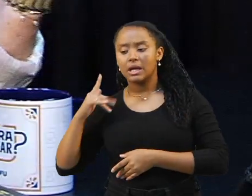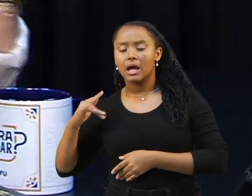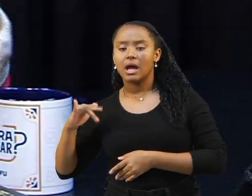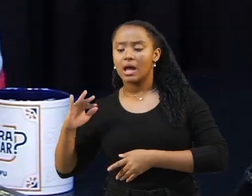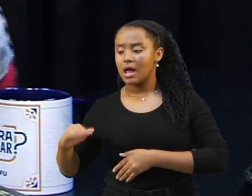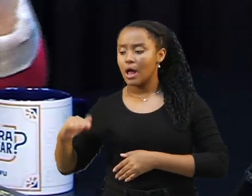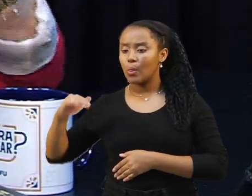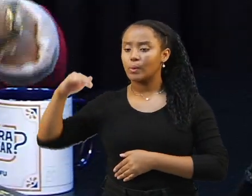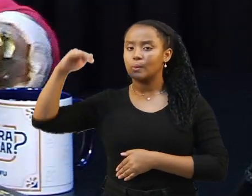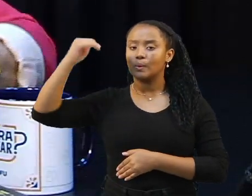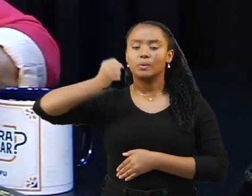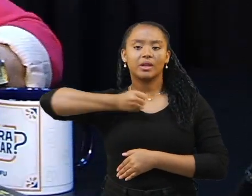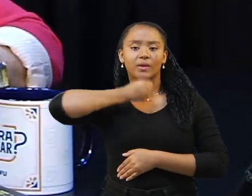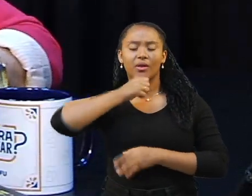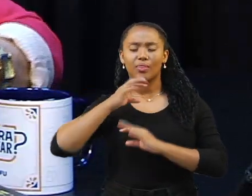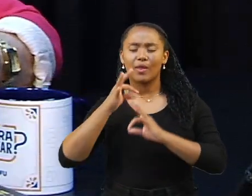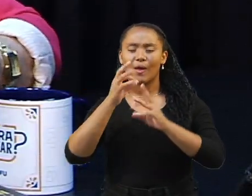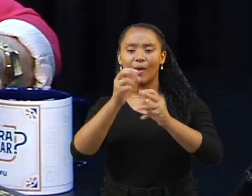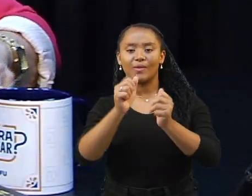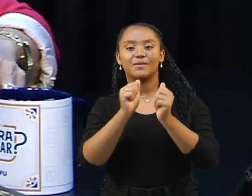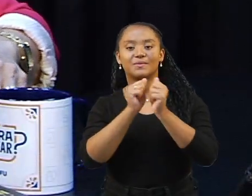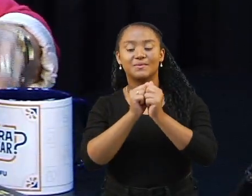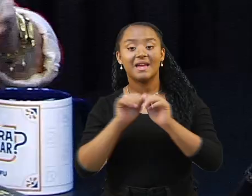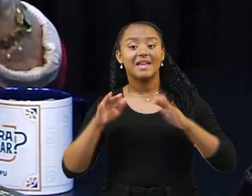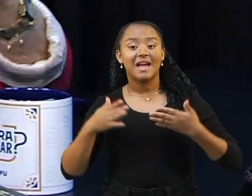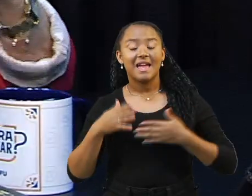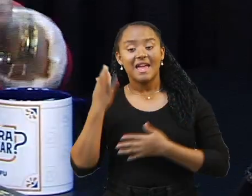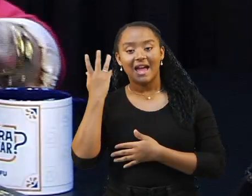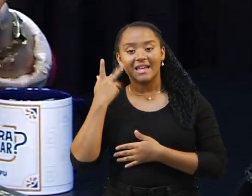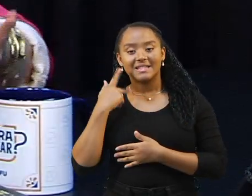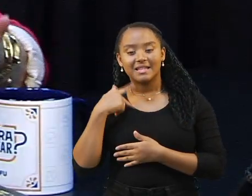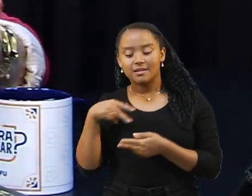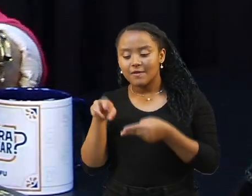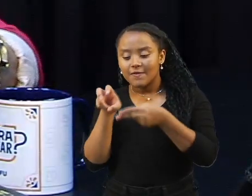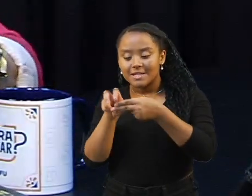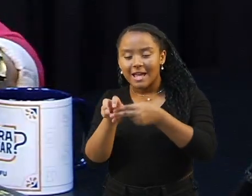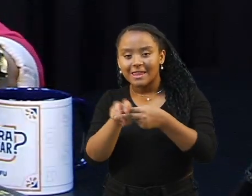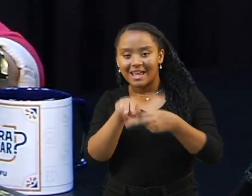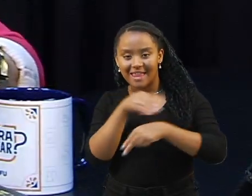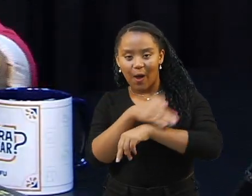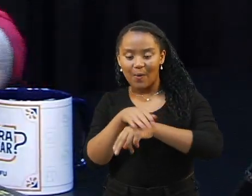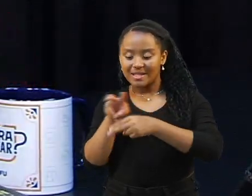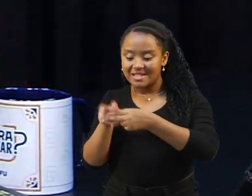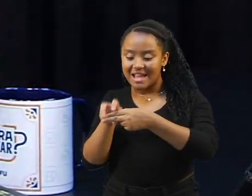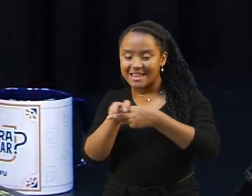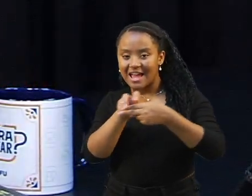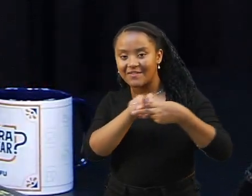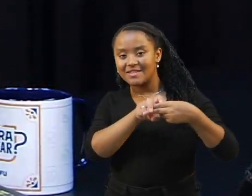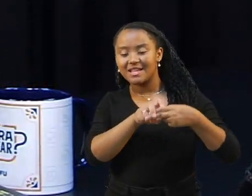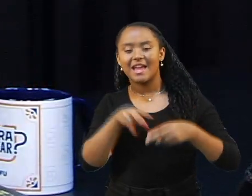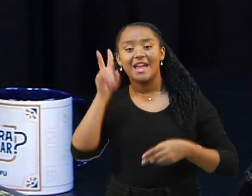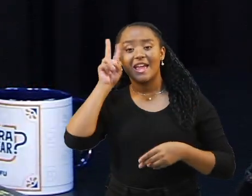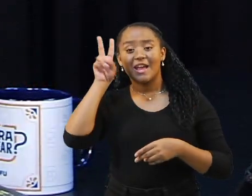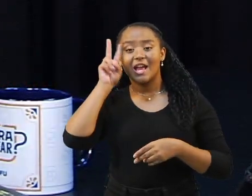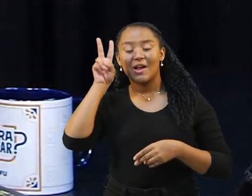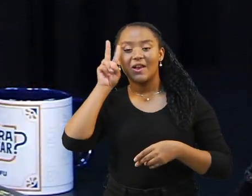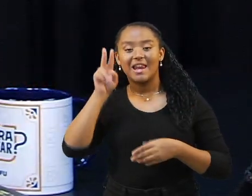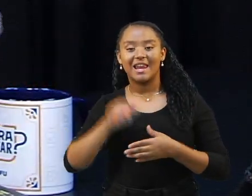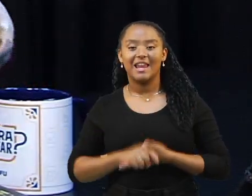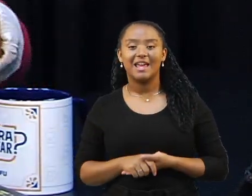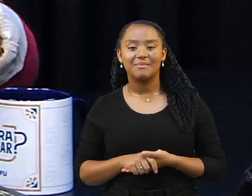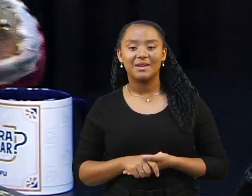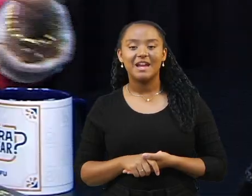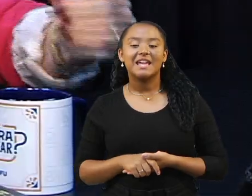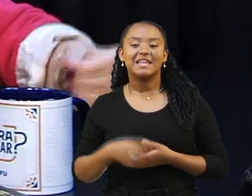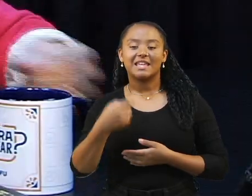juntos. E as crianças sentavam no paralelepípedo. Eu lembro direitinho, eu sentada e puxava o vestido assim, até no